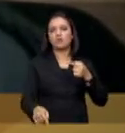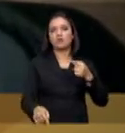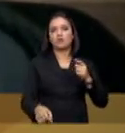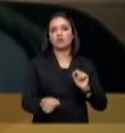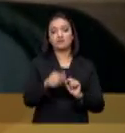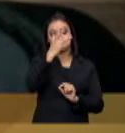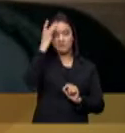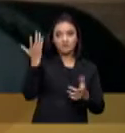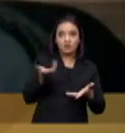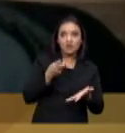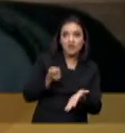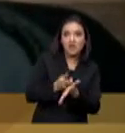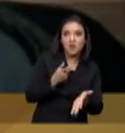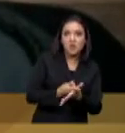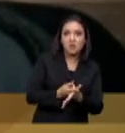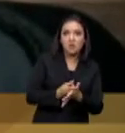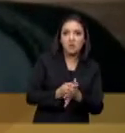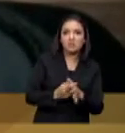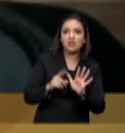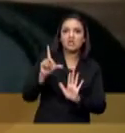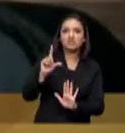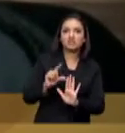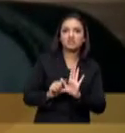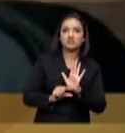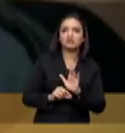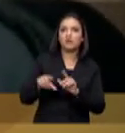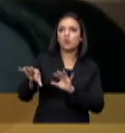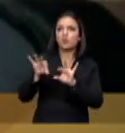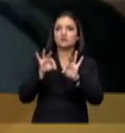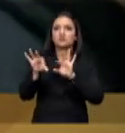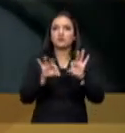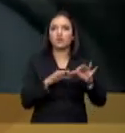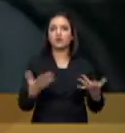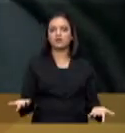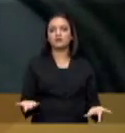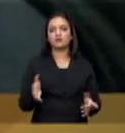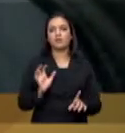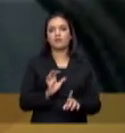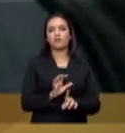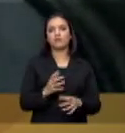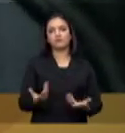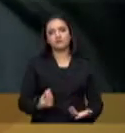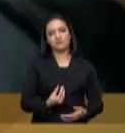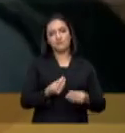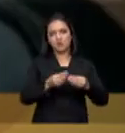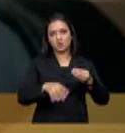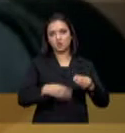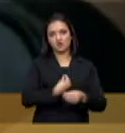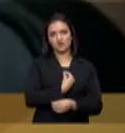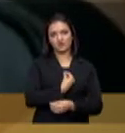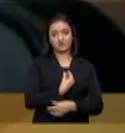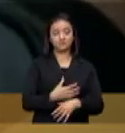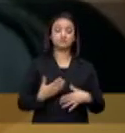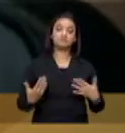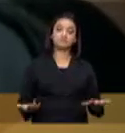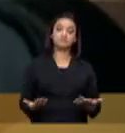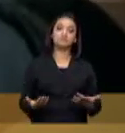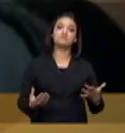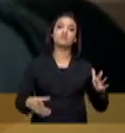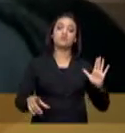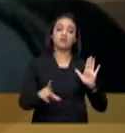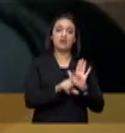dos consumidores, afetando o seu bem-estar. Ainda segundo a associação, a lei